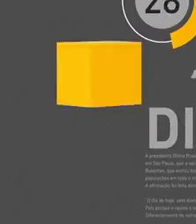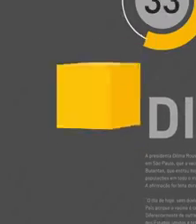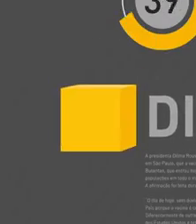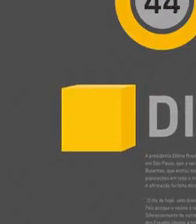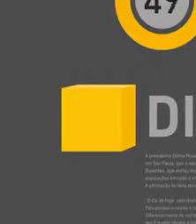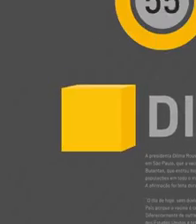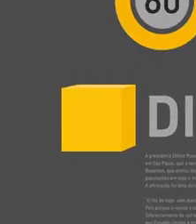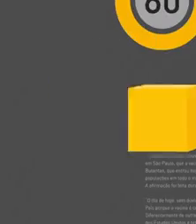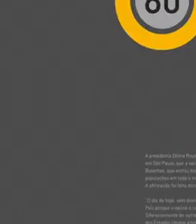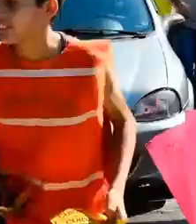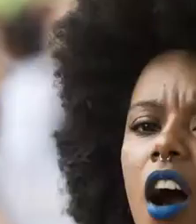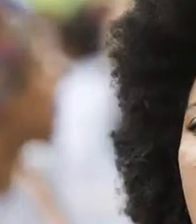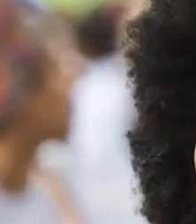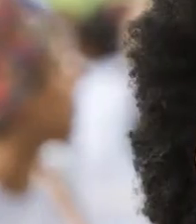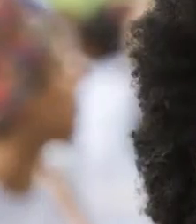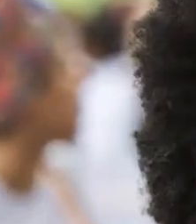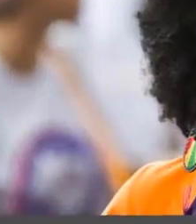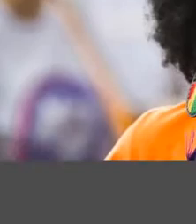o